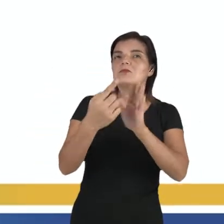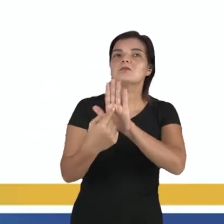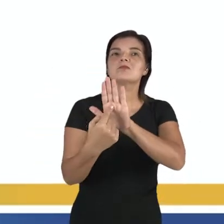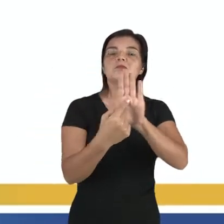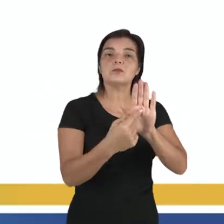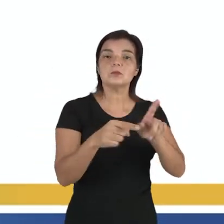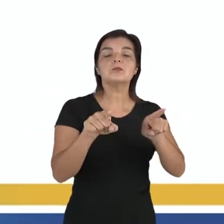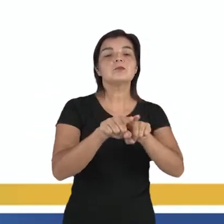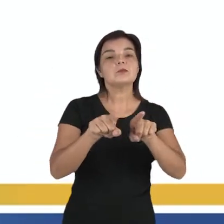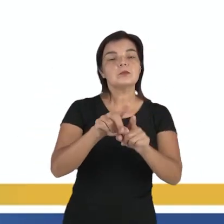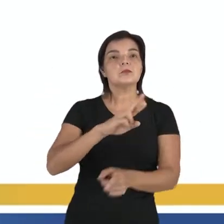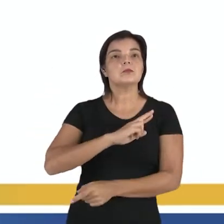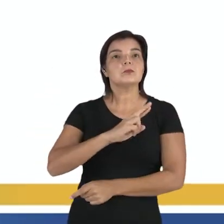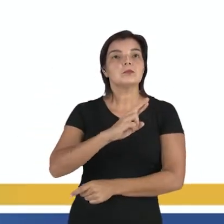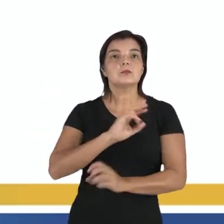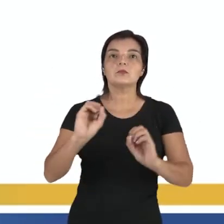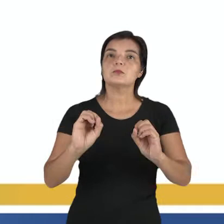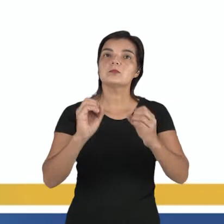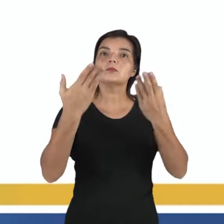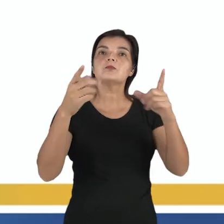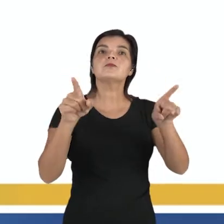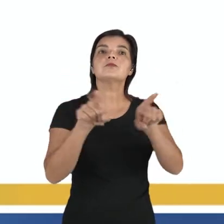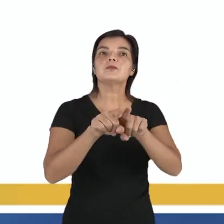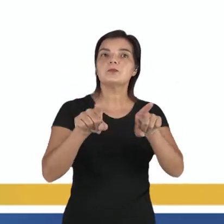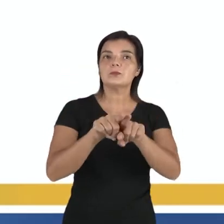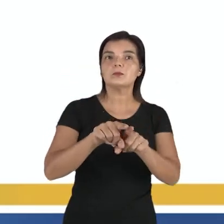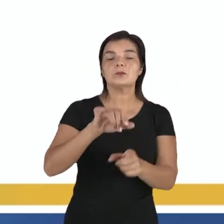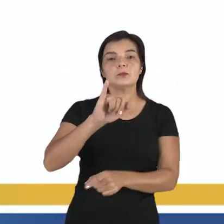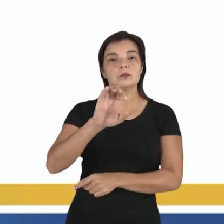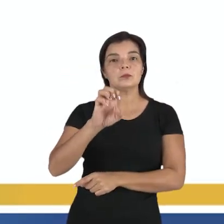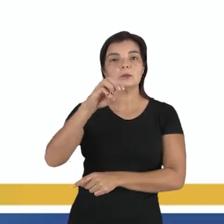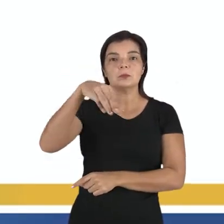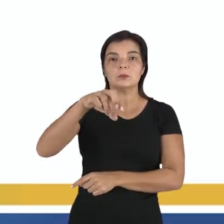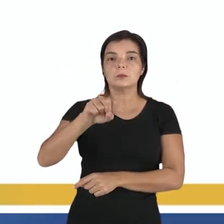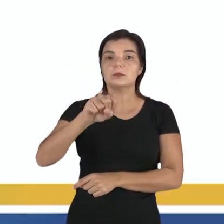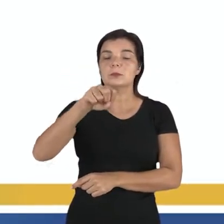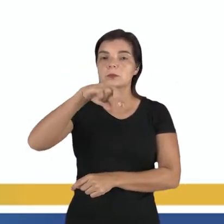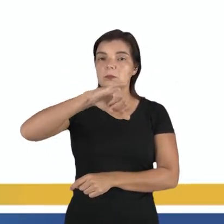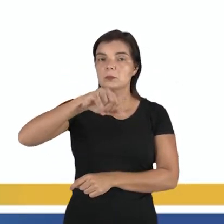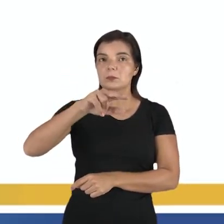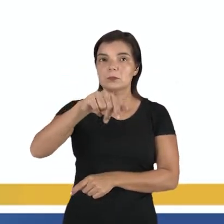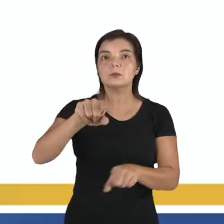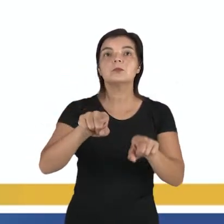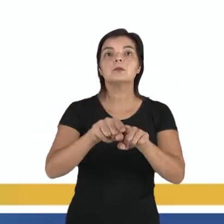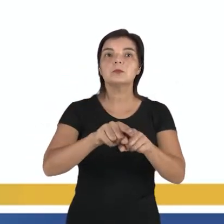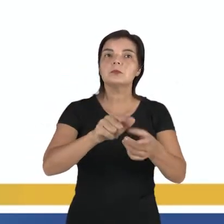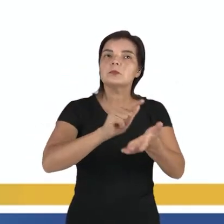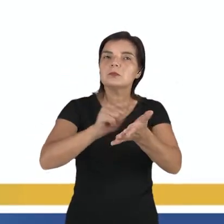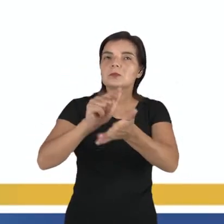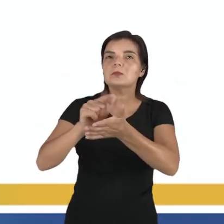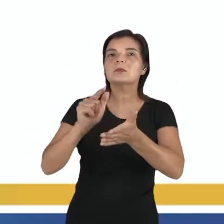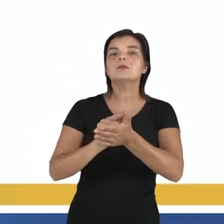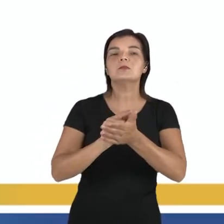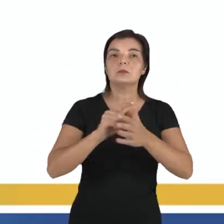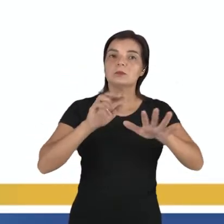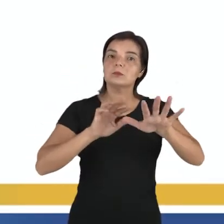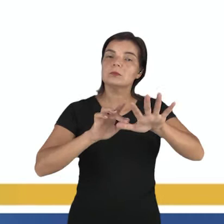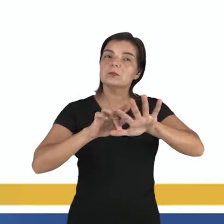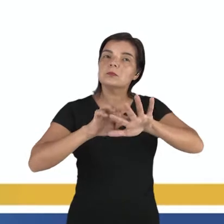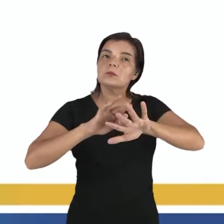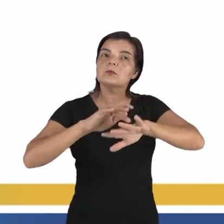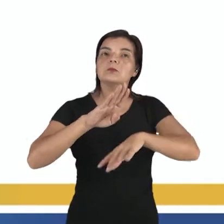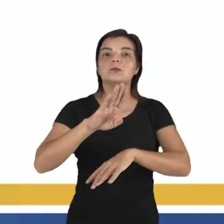o Nordeste. Entre as manifestações culturais da região estão danças e festas